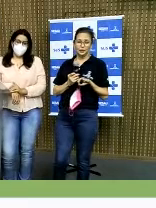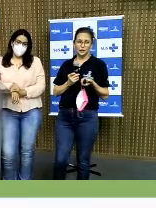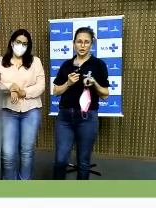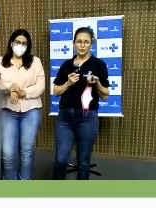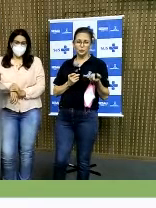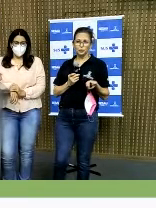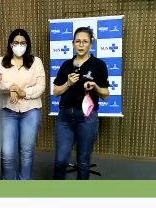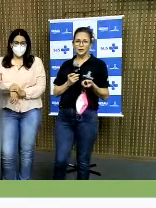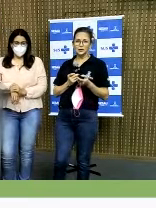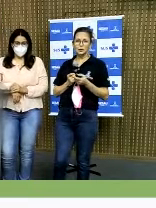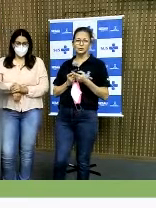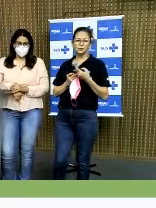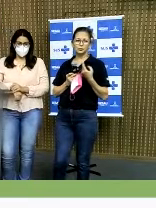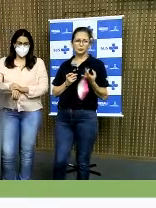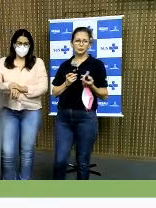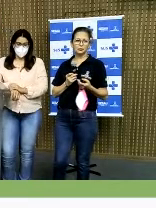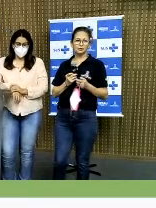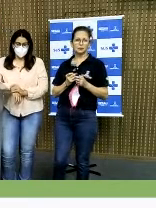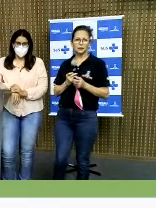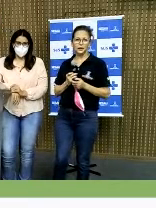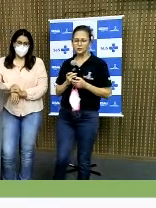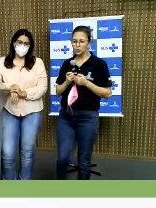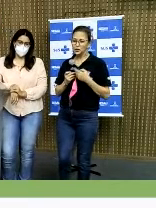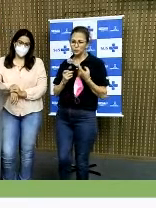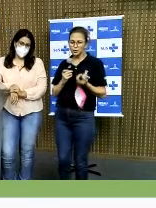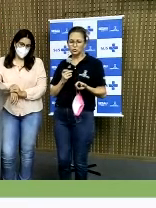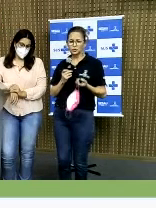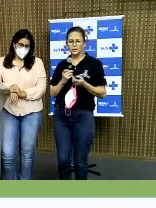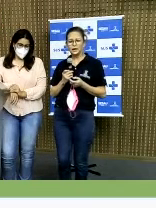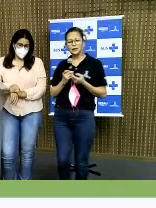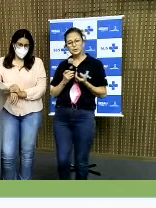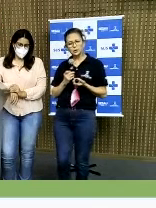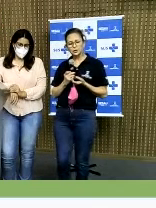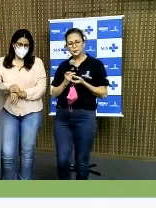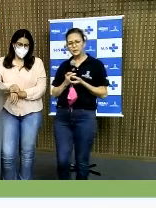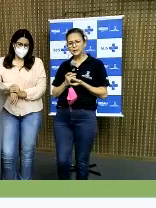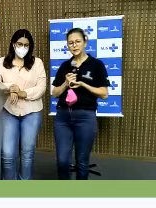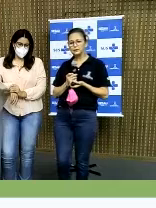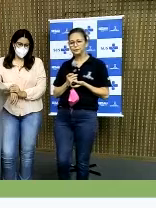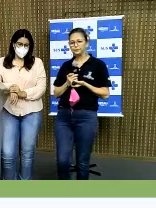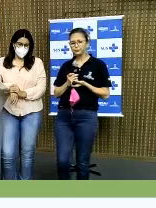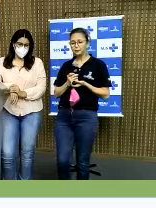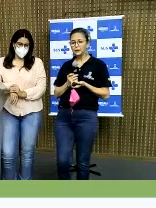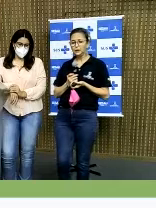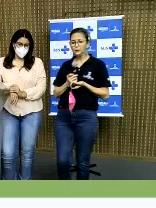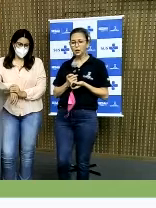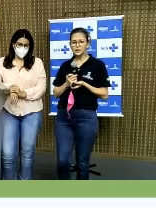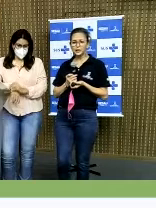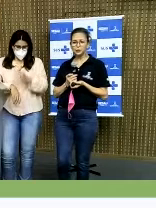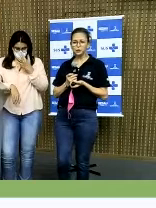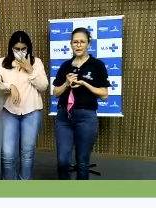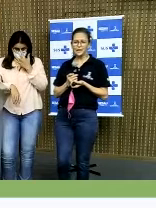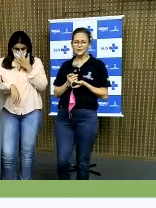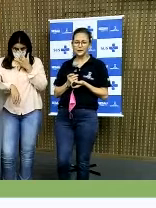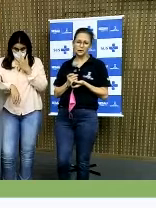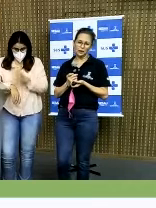E agora nós tivemos uma eleição, né, trocamos alguns conselheiros e outros permaneceram. Nossa